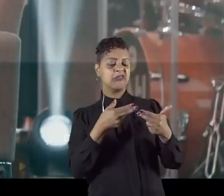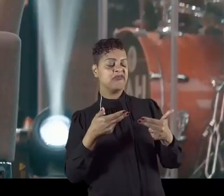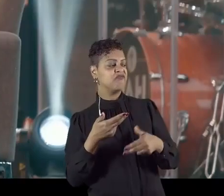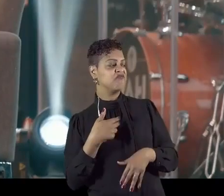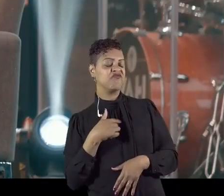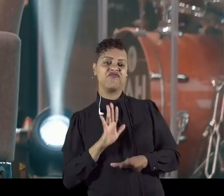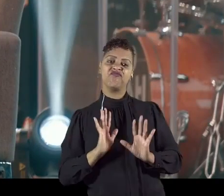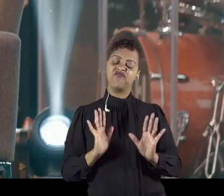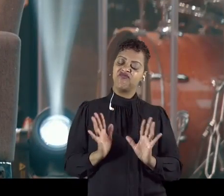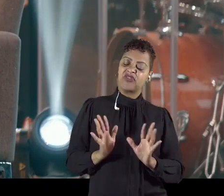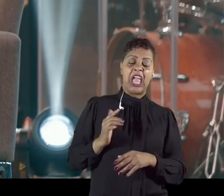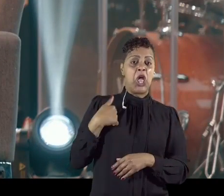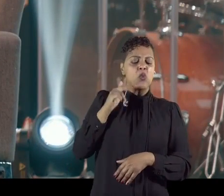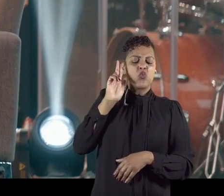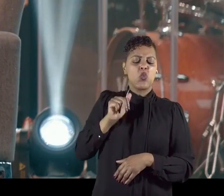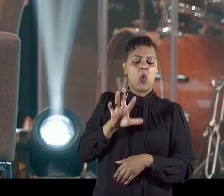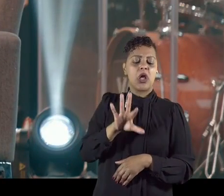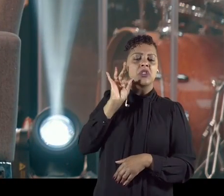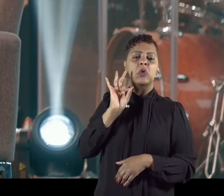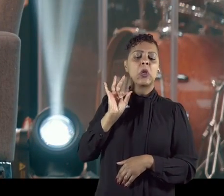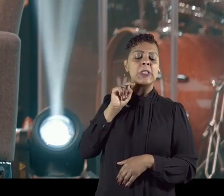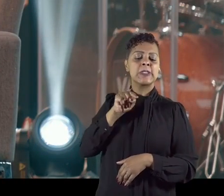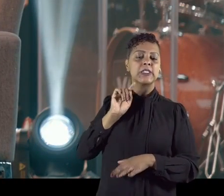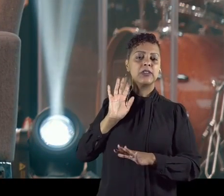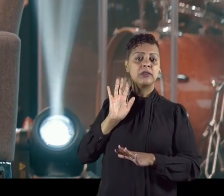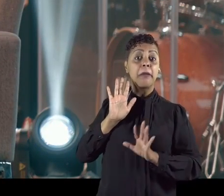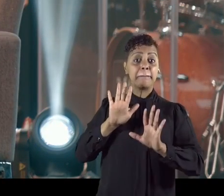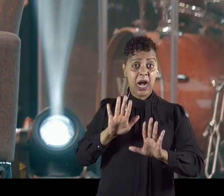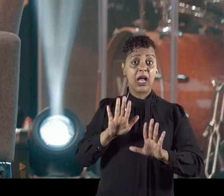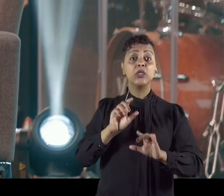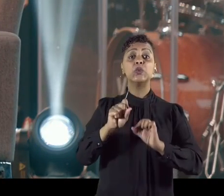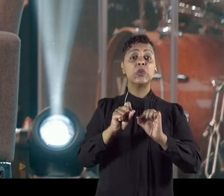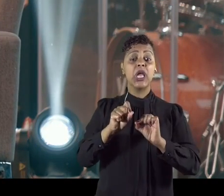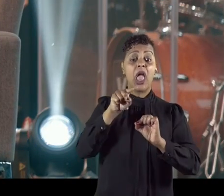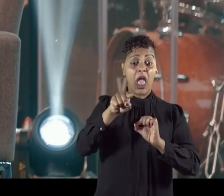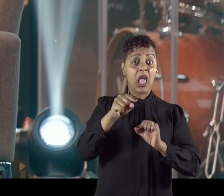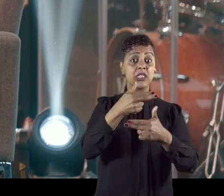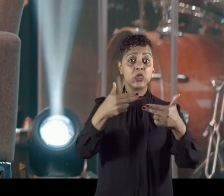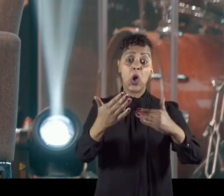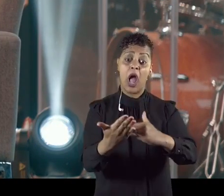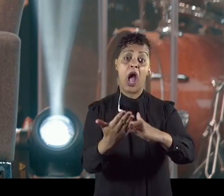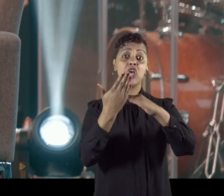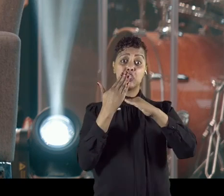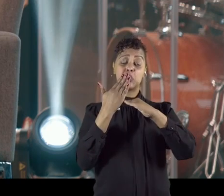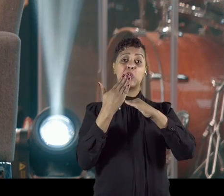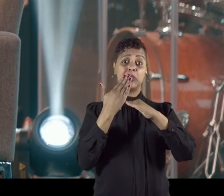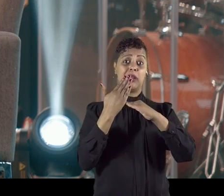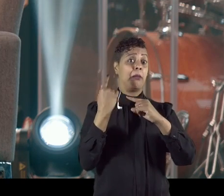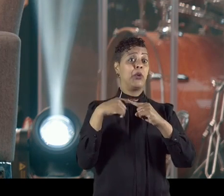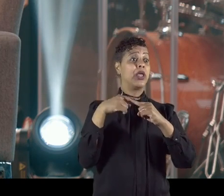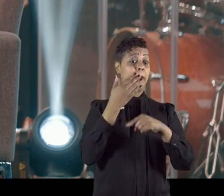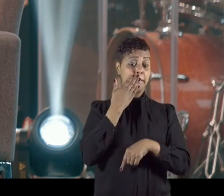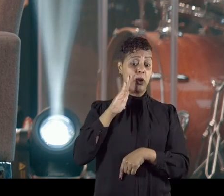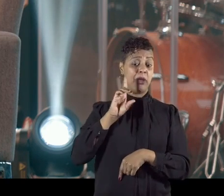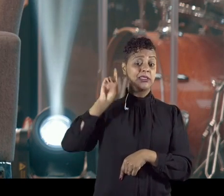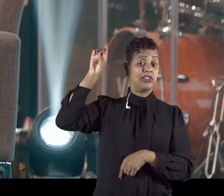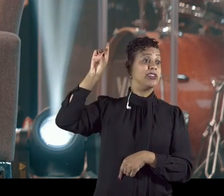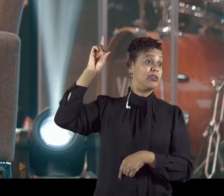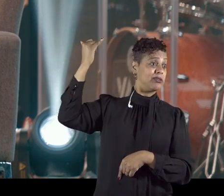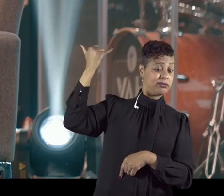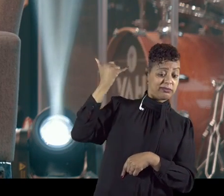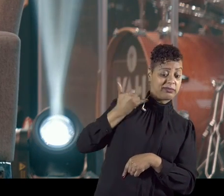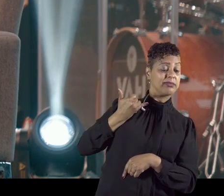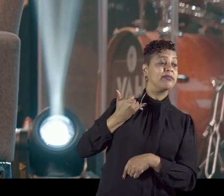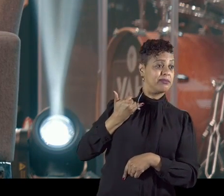o que nós jamais escolhemos elas vão cooperar para o bem essa promessa de Deus